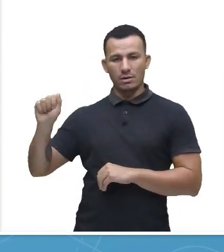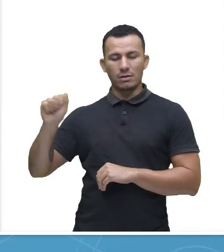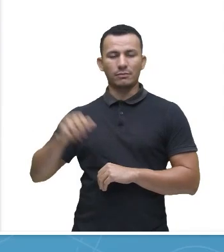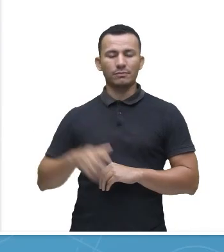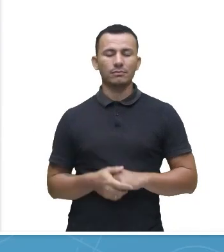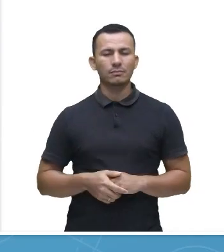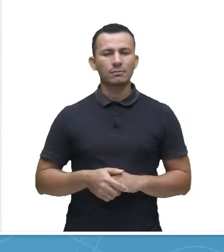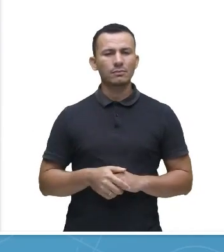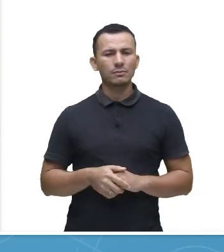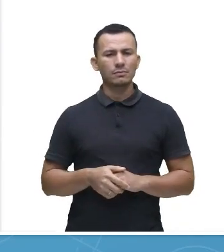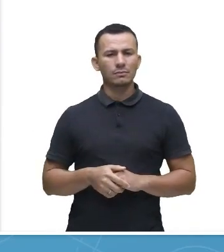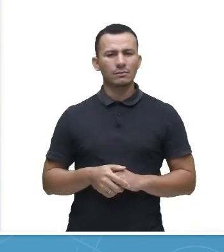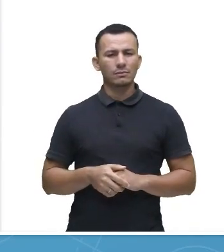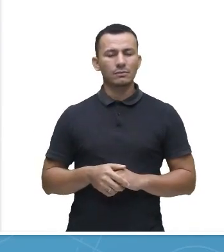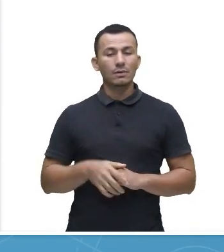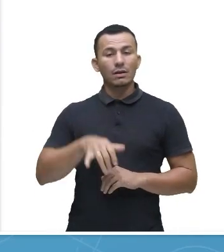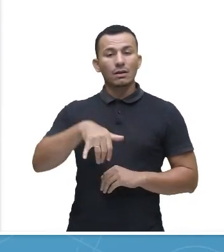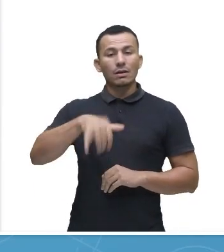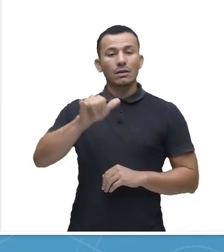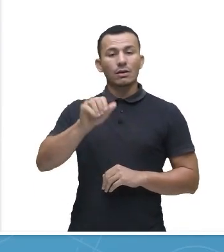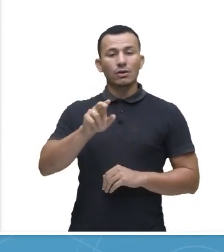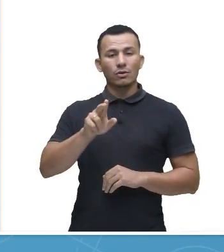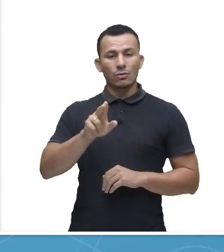Acho que é Yuri, né? Letra A.